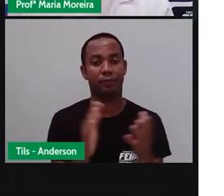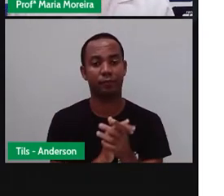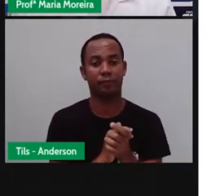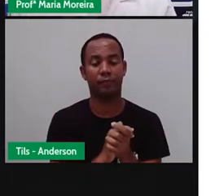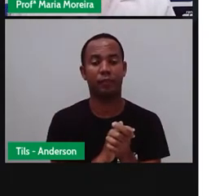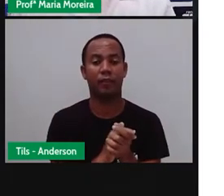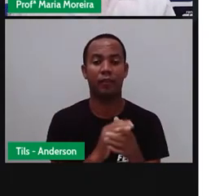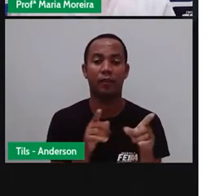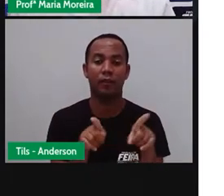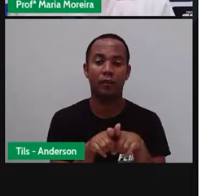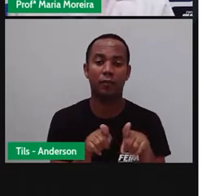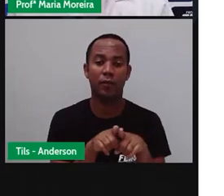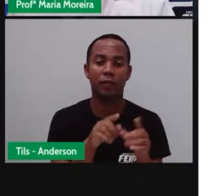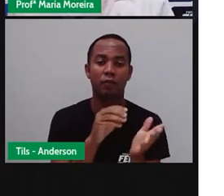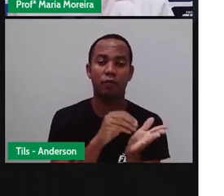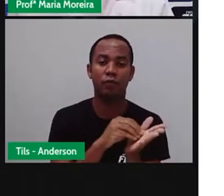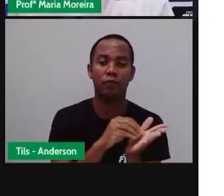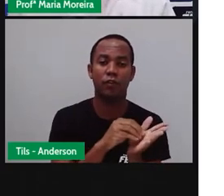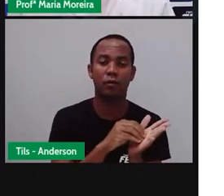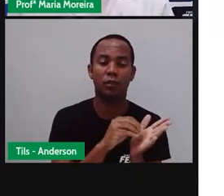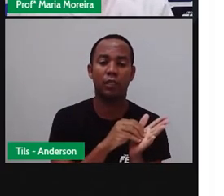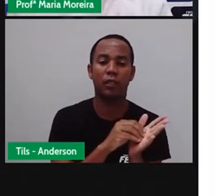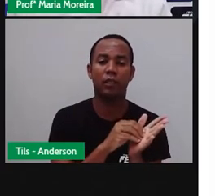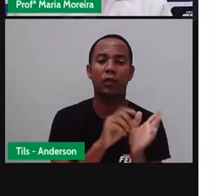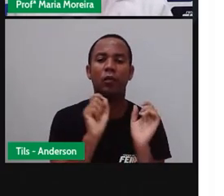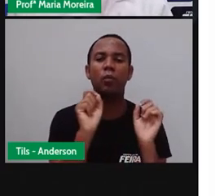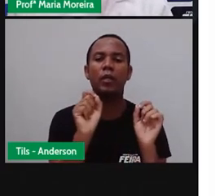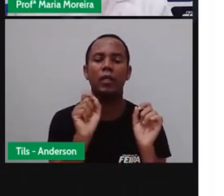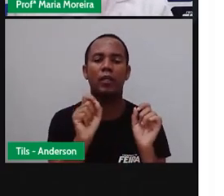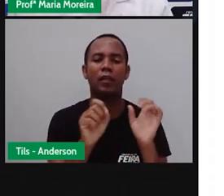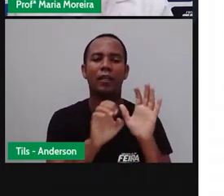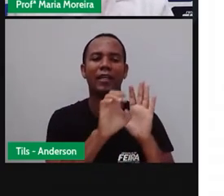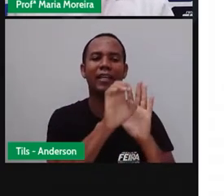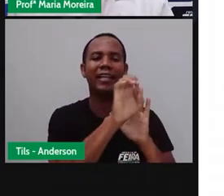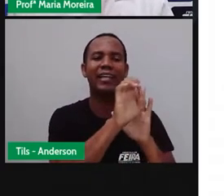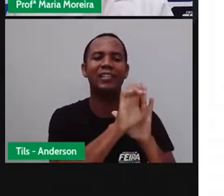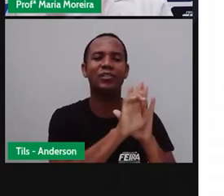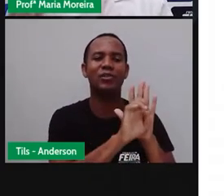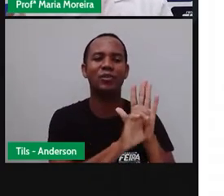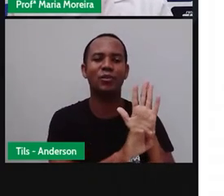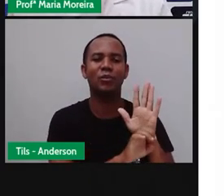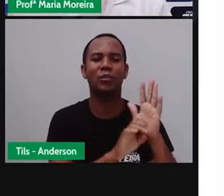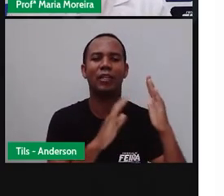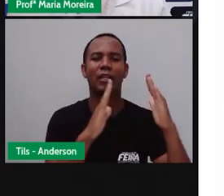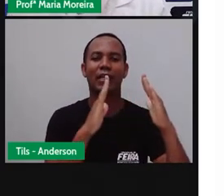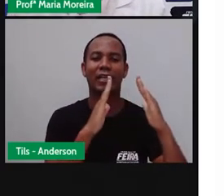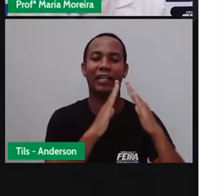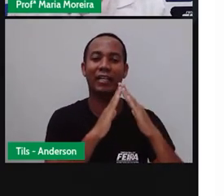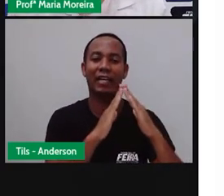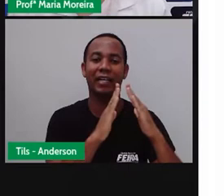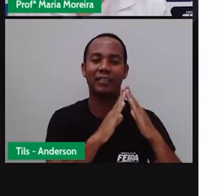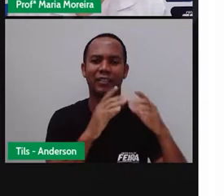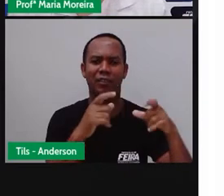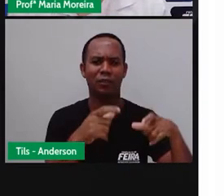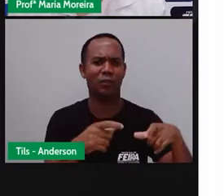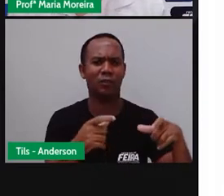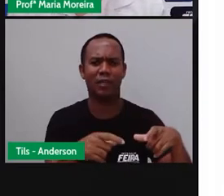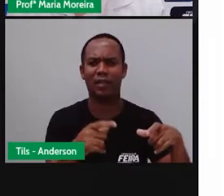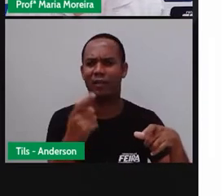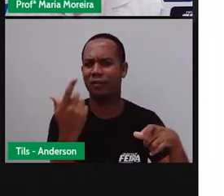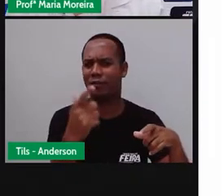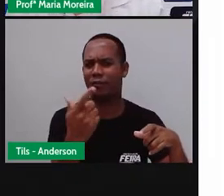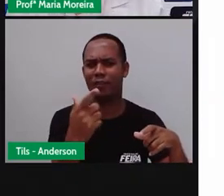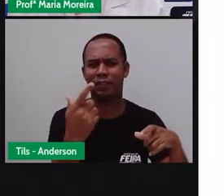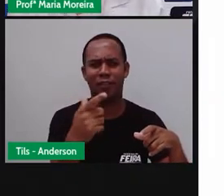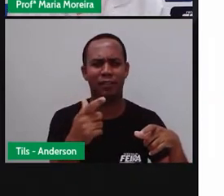Bom, a falta de estrutura, né? Como assim a falta de estrutura? Casas que são construídas em locais onde não tem o